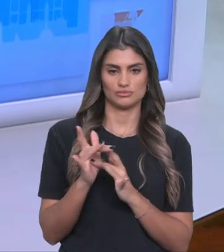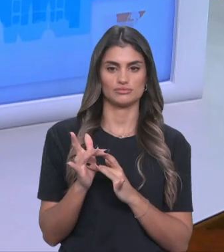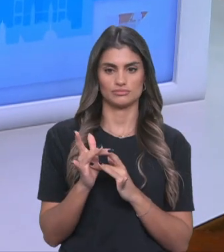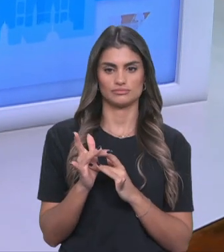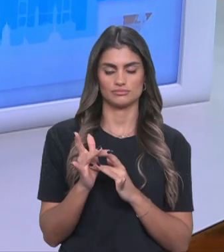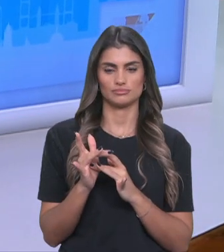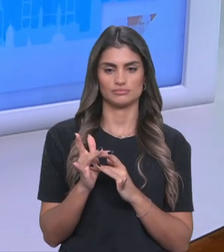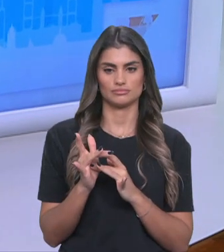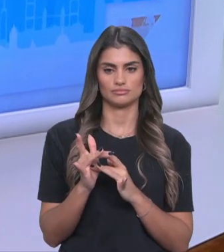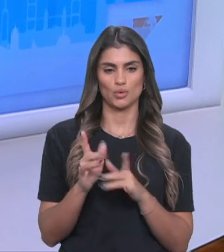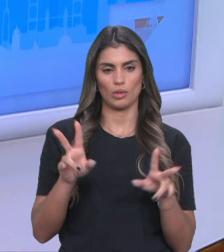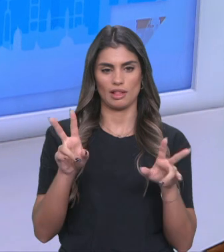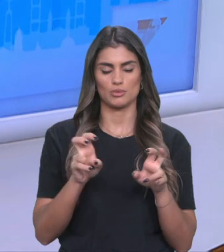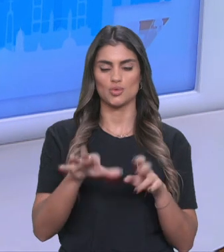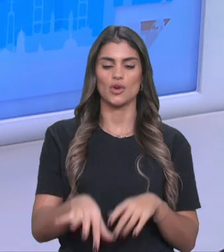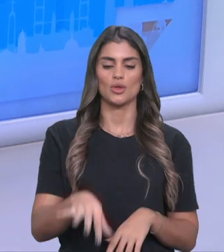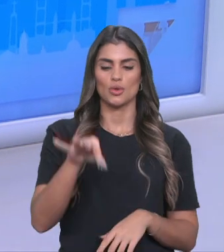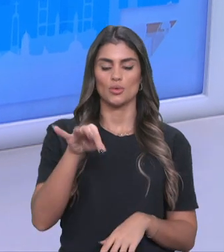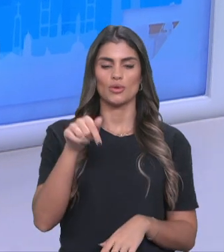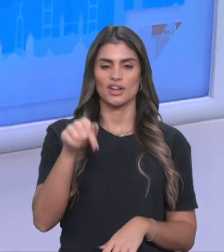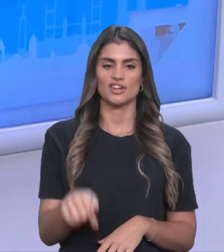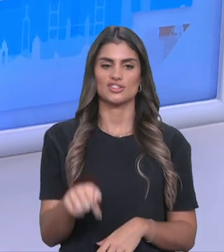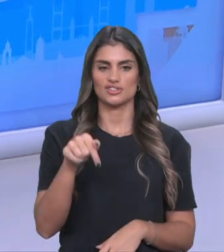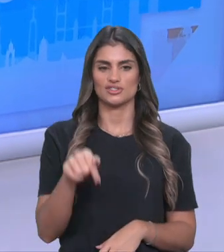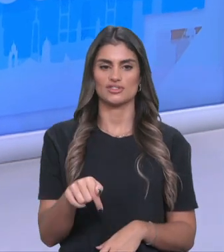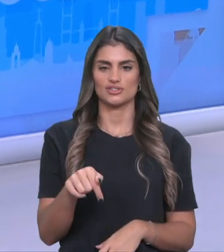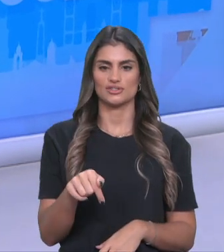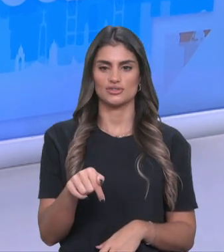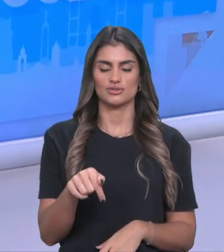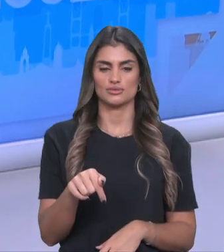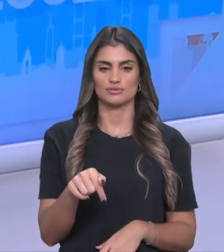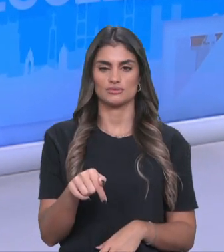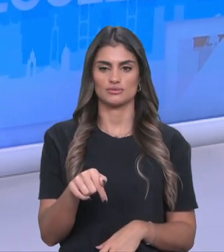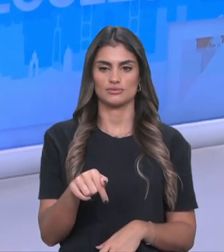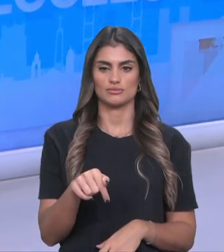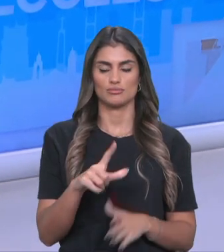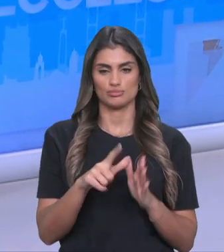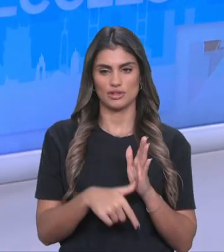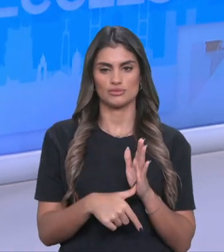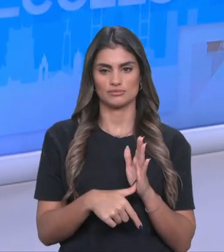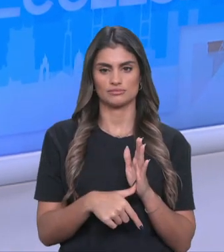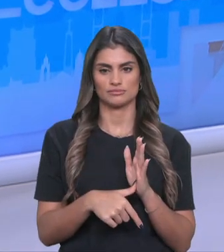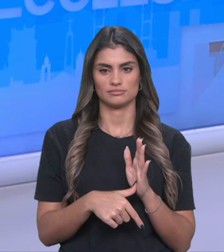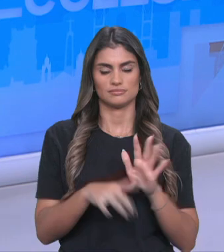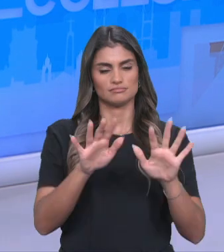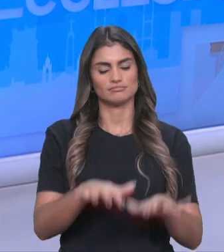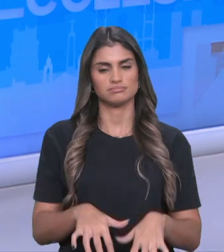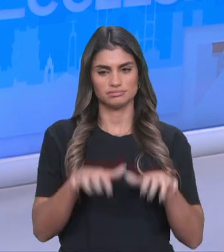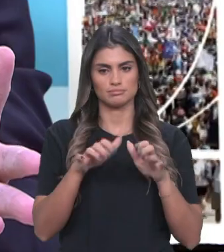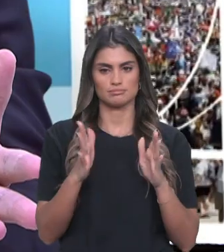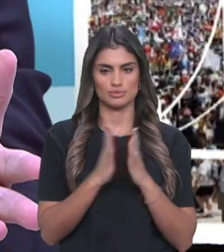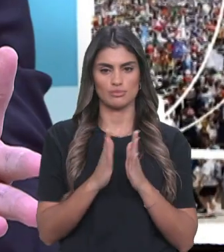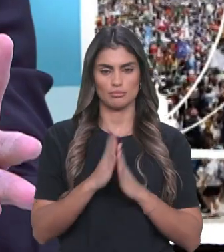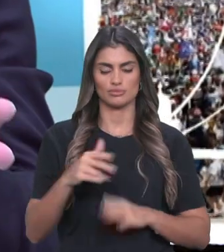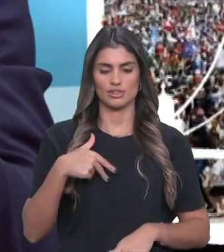e o próprio tema que foi escolhido para este grande acontecimento da Igreja presente em Portugal, que é a iniciativa da Conferência Episcopal Portuguesa, é